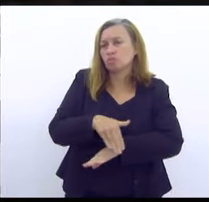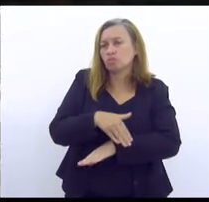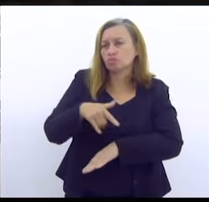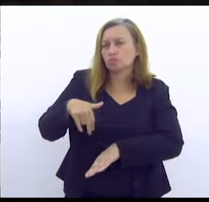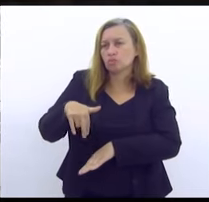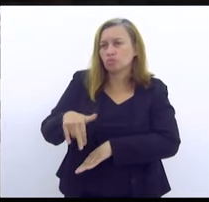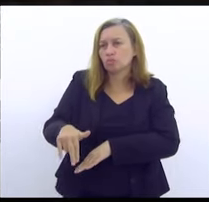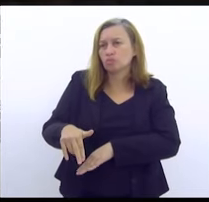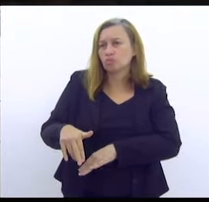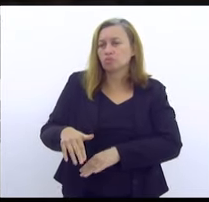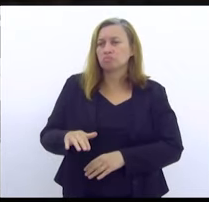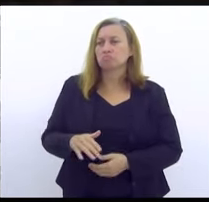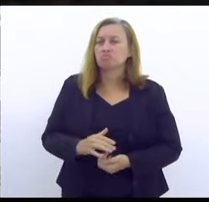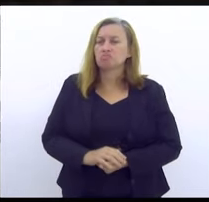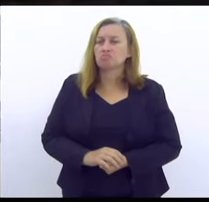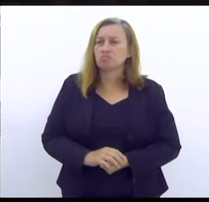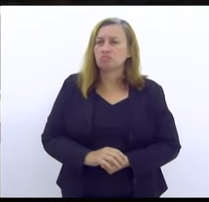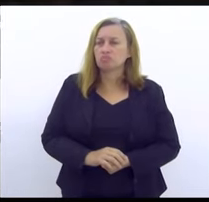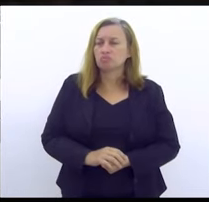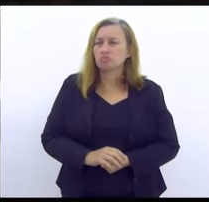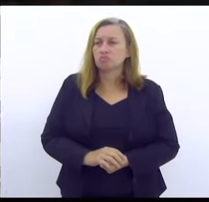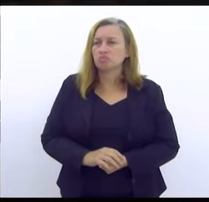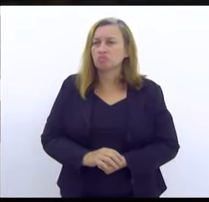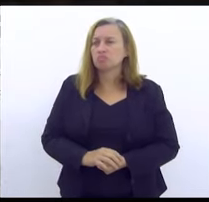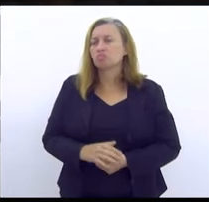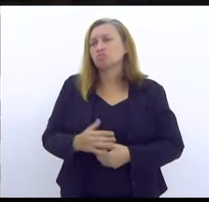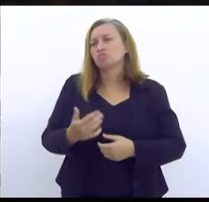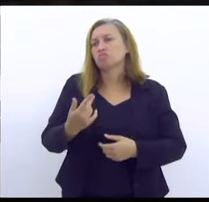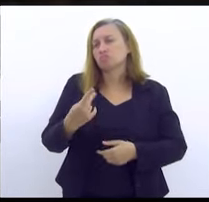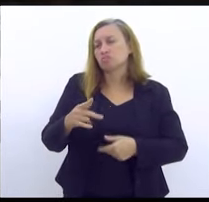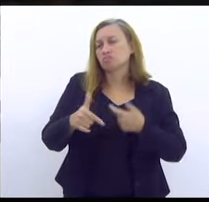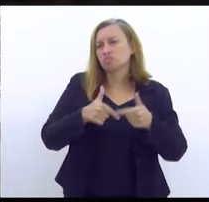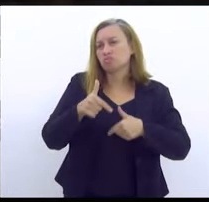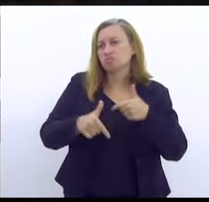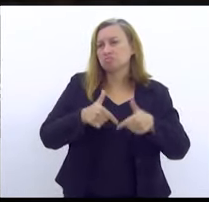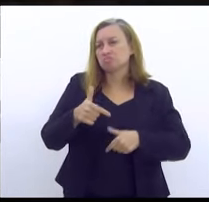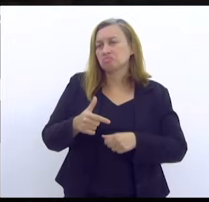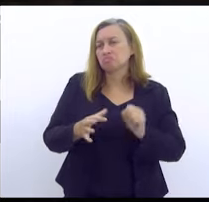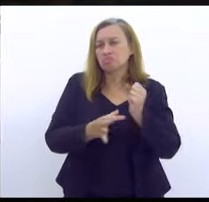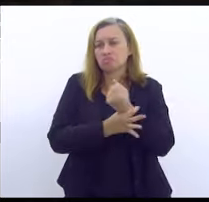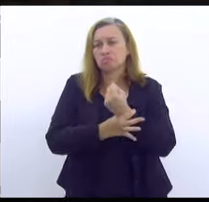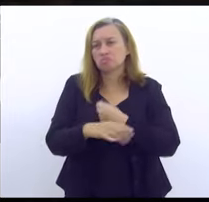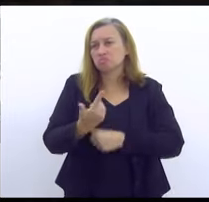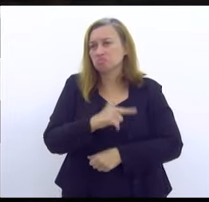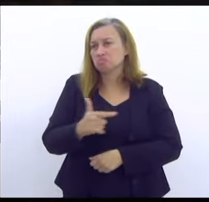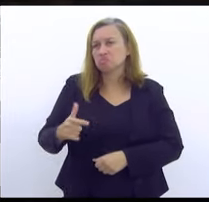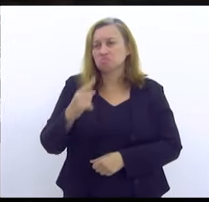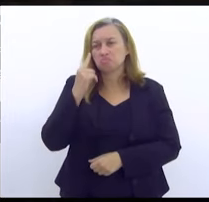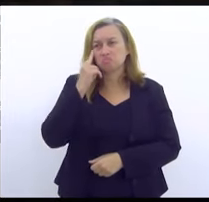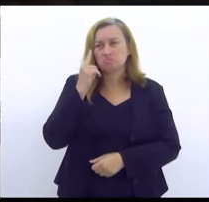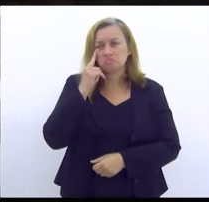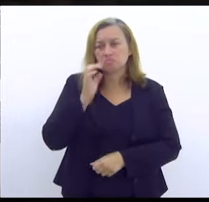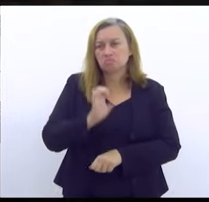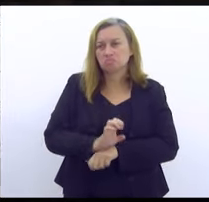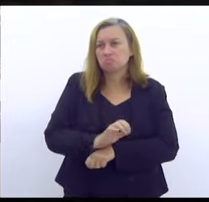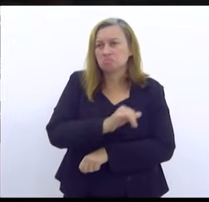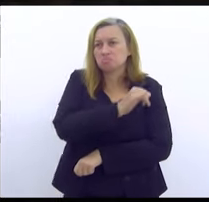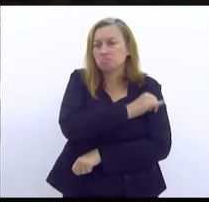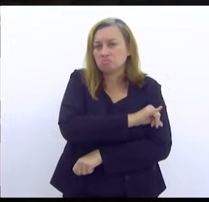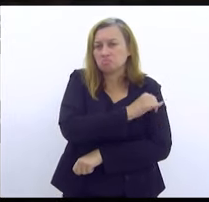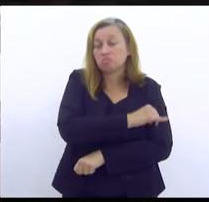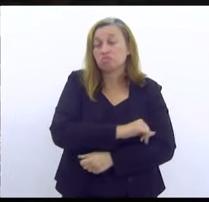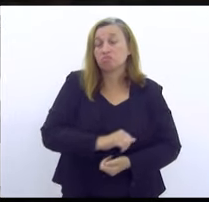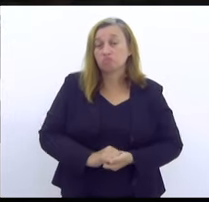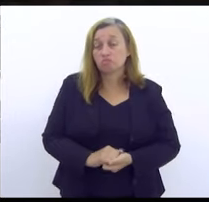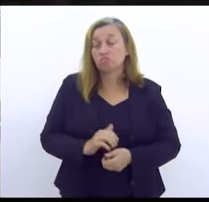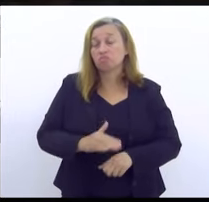mais segurança ao fazer a sua função, não têm mais segurança para pensar num estado do Rio de Janeiro